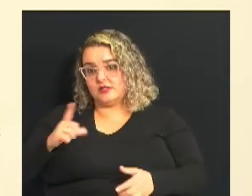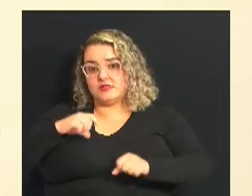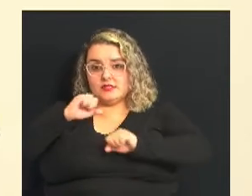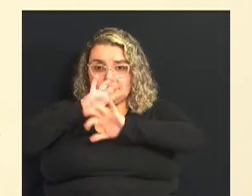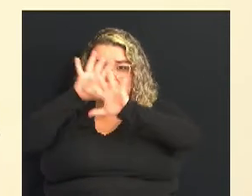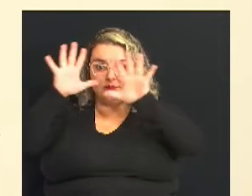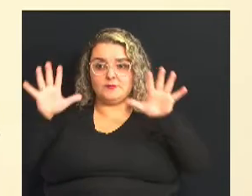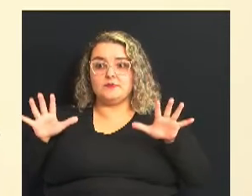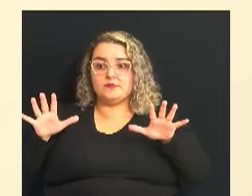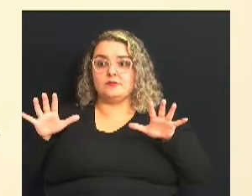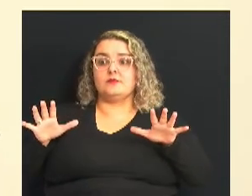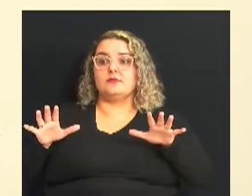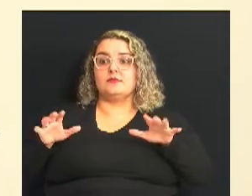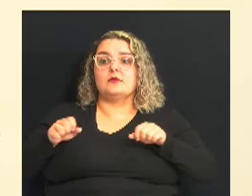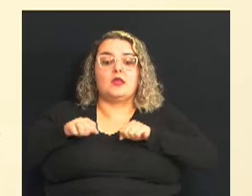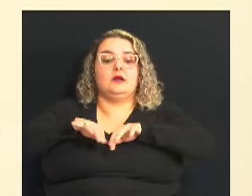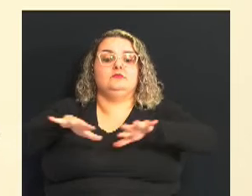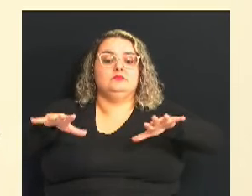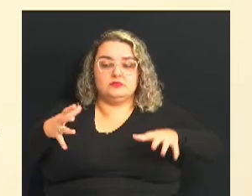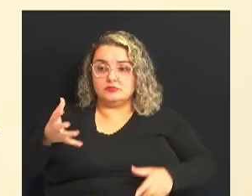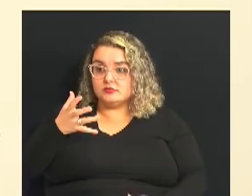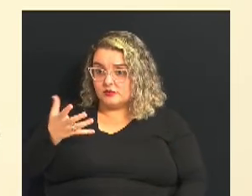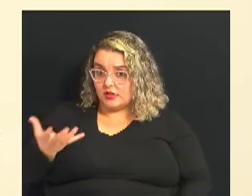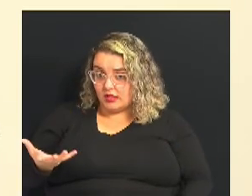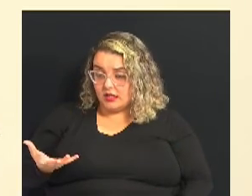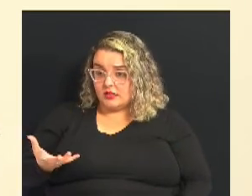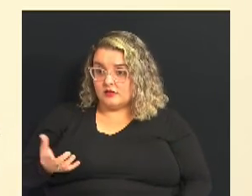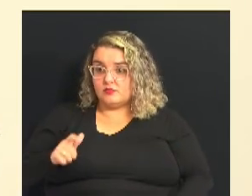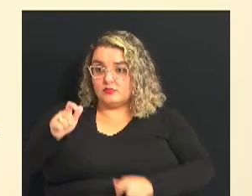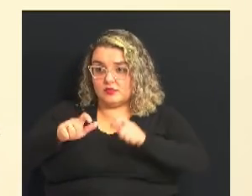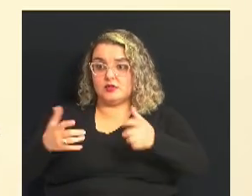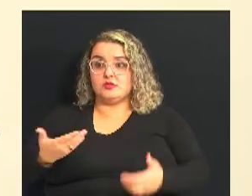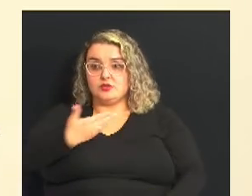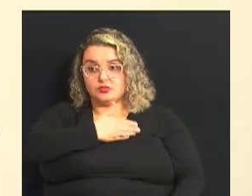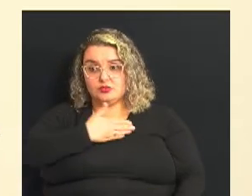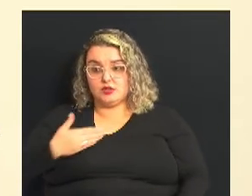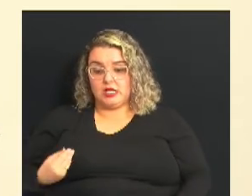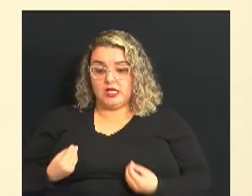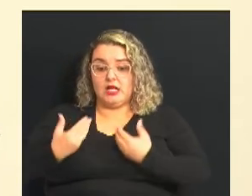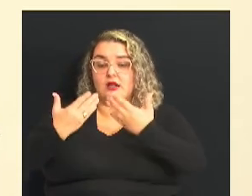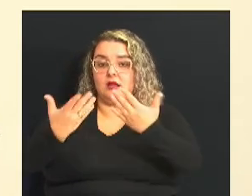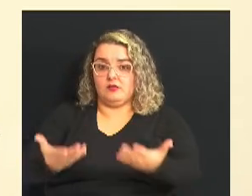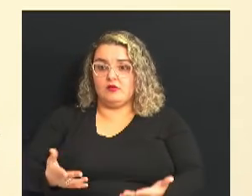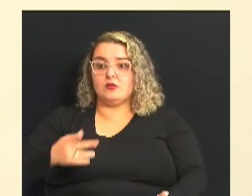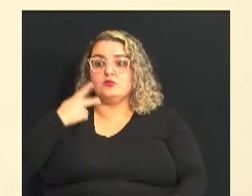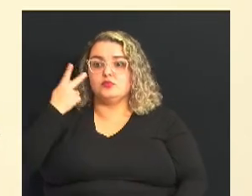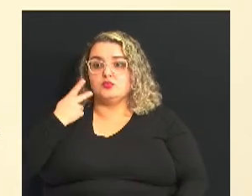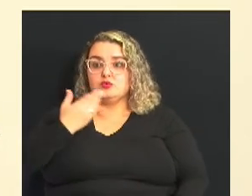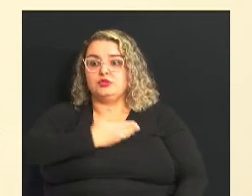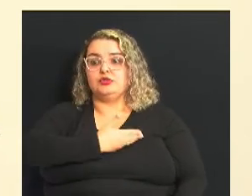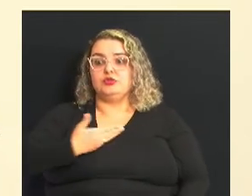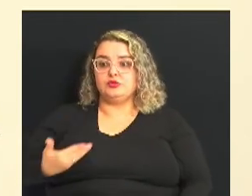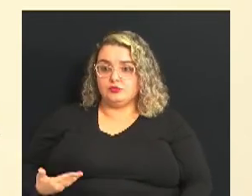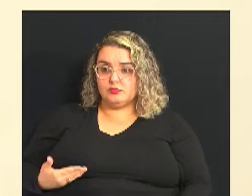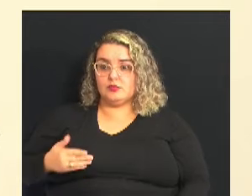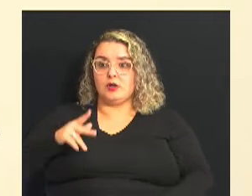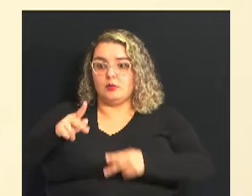transparência e o alcance que a gente deseja, enquanto pessoas públicas, levando políticas públicas para a população